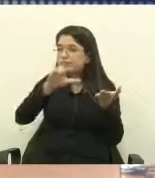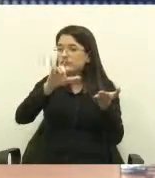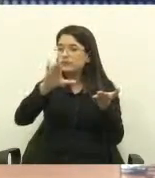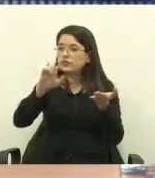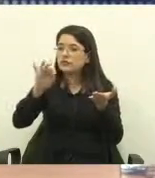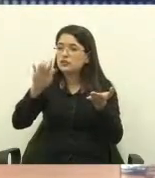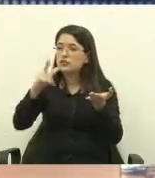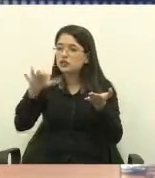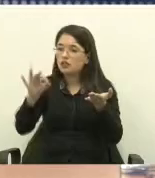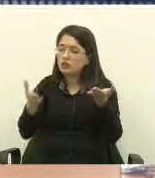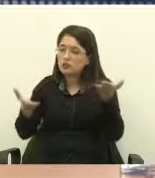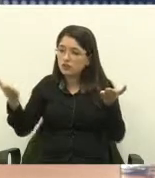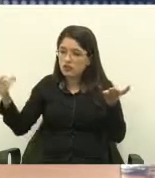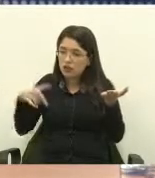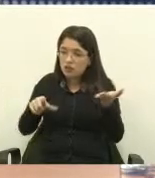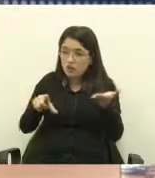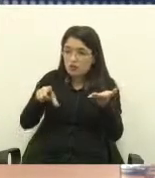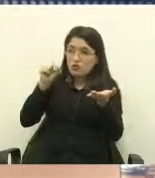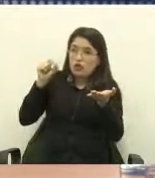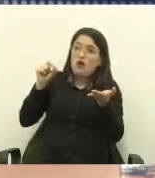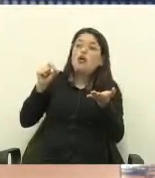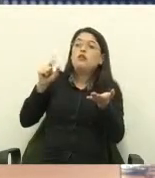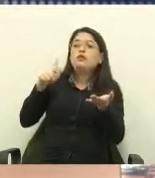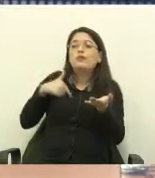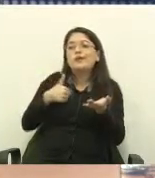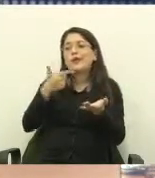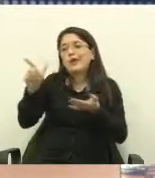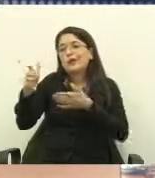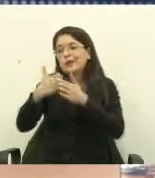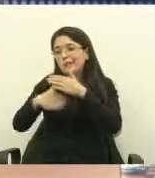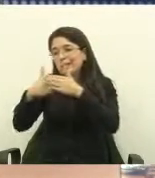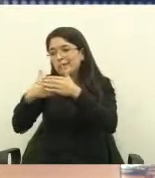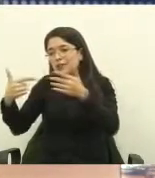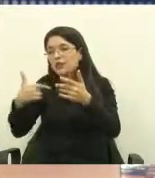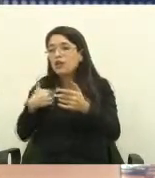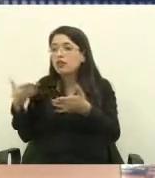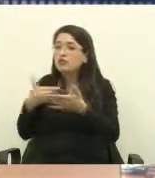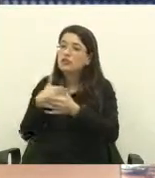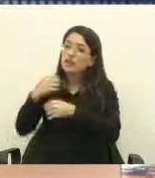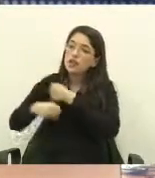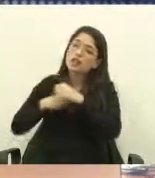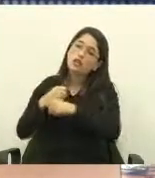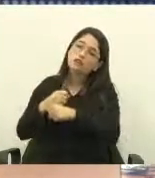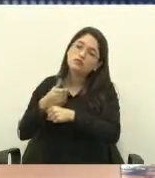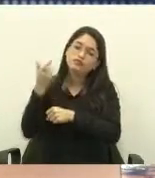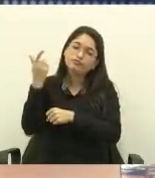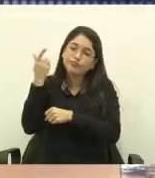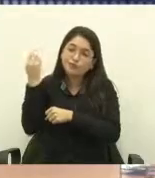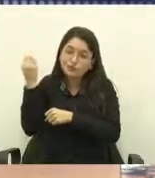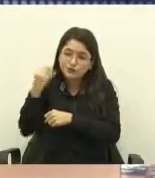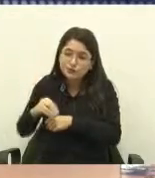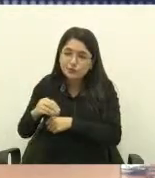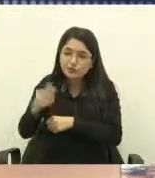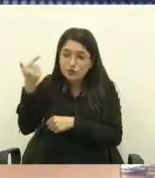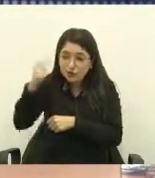foi reorganizado para uma nova ordem desse ano. 2015, quantos foram? Você tem o